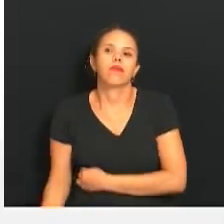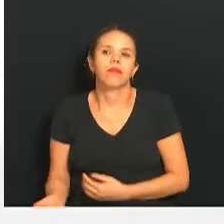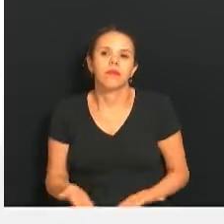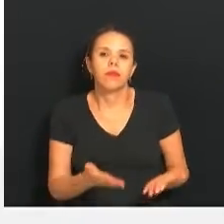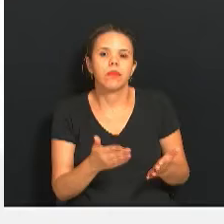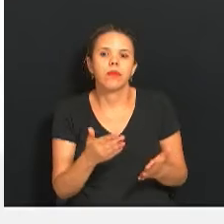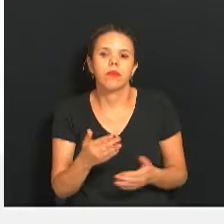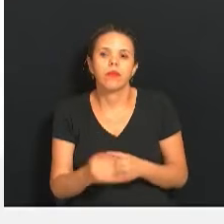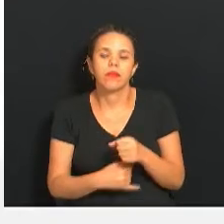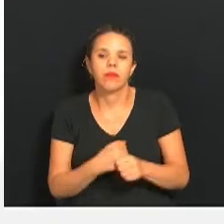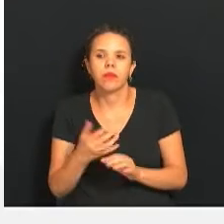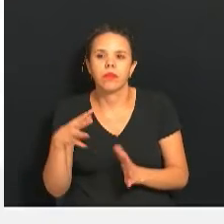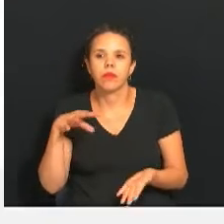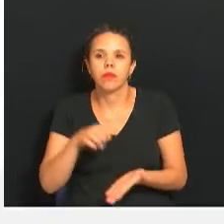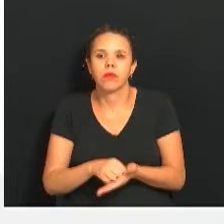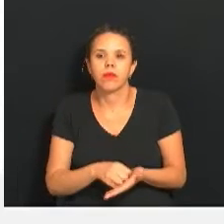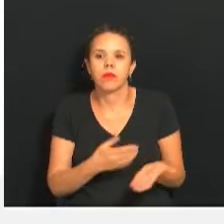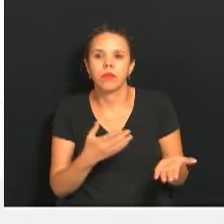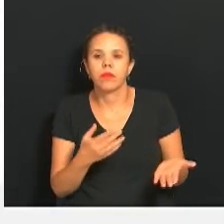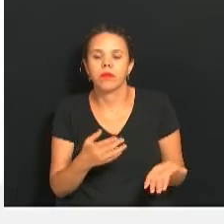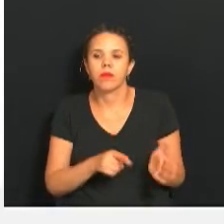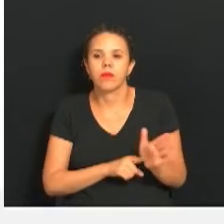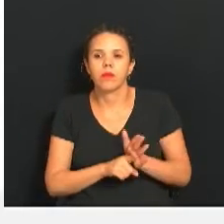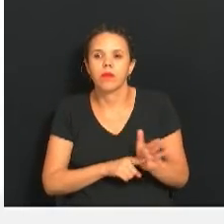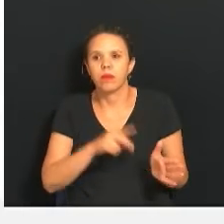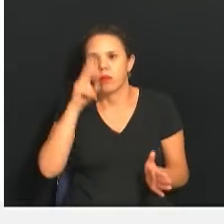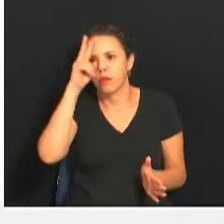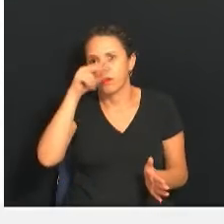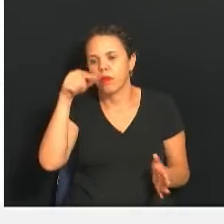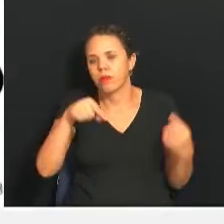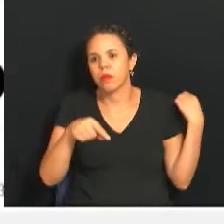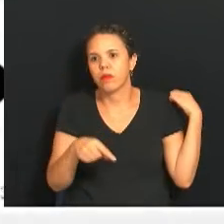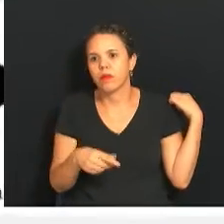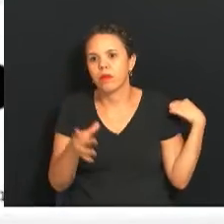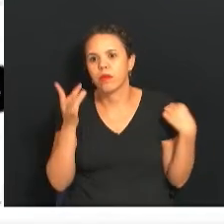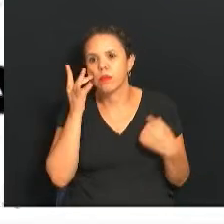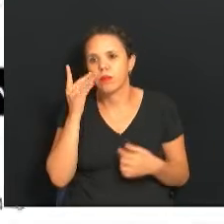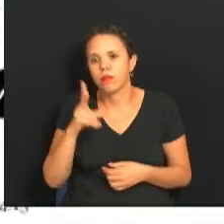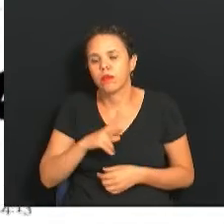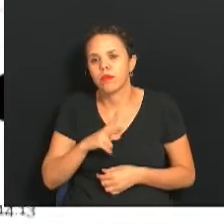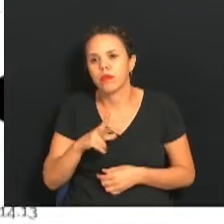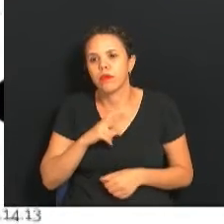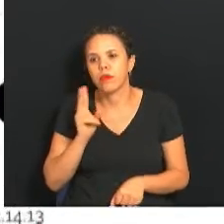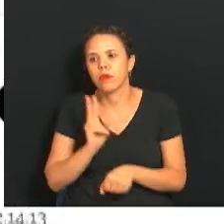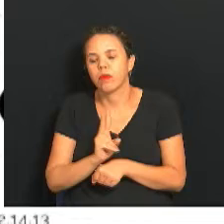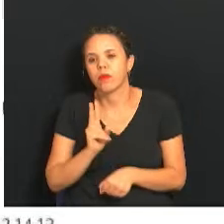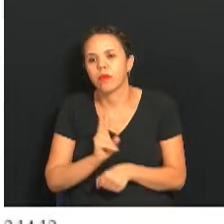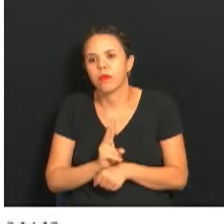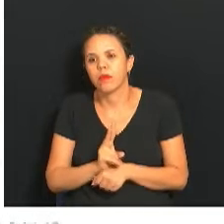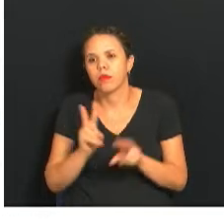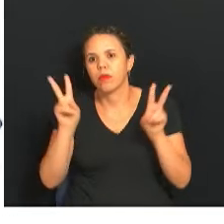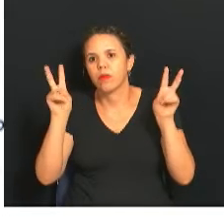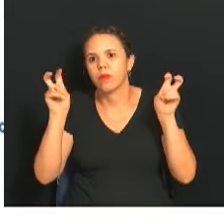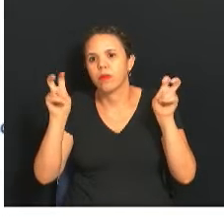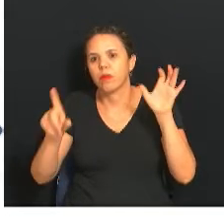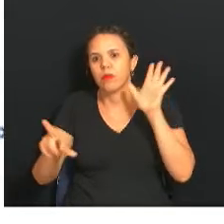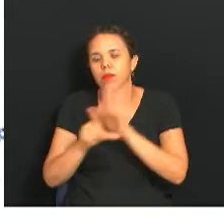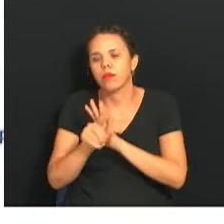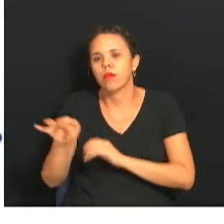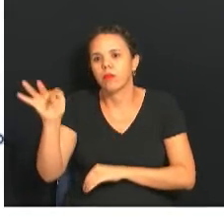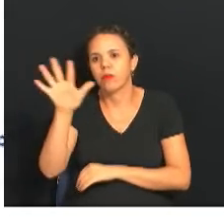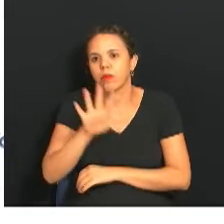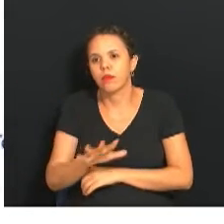página que você preenche com seus dados, lembrando que seus dados pessoais estarão protegidos nos termos da Lei Federal